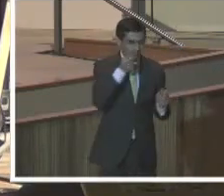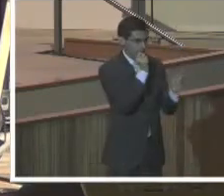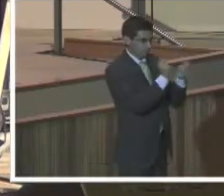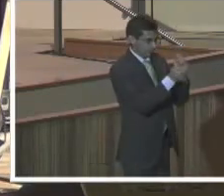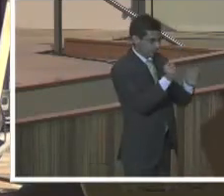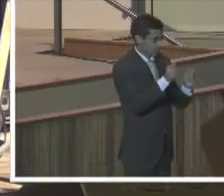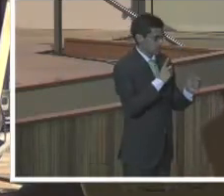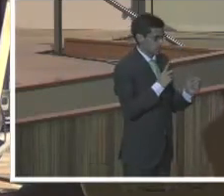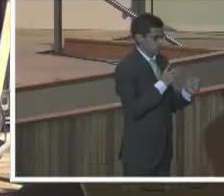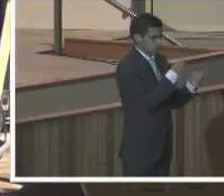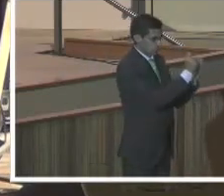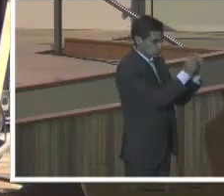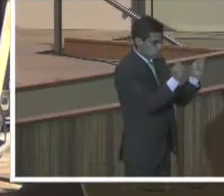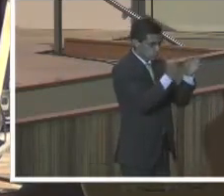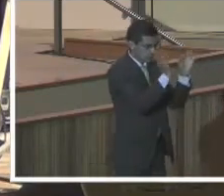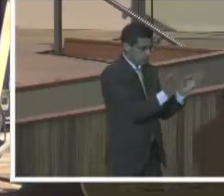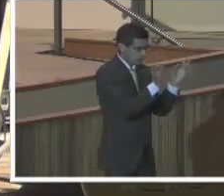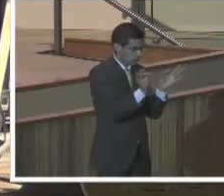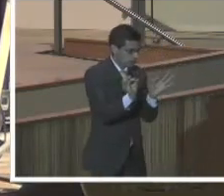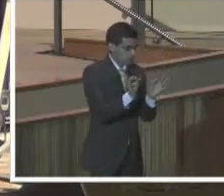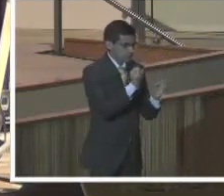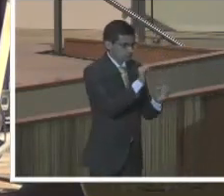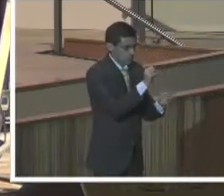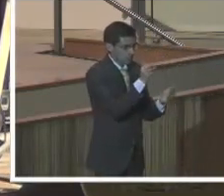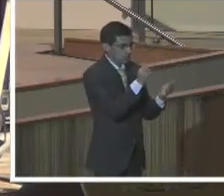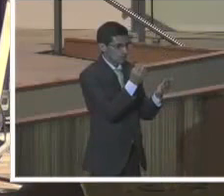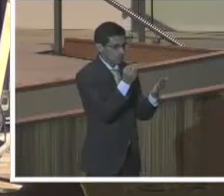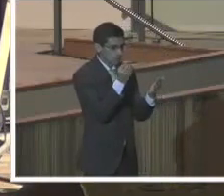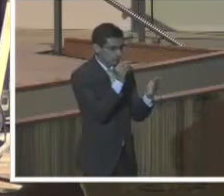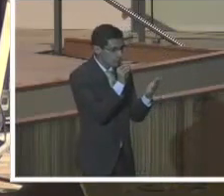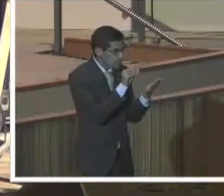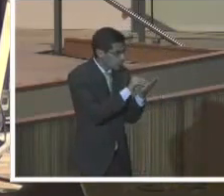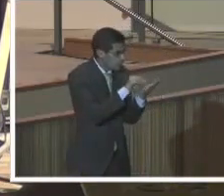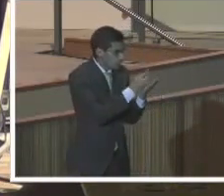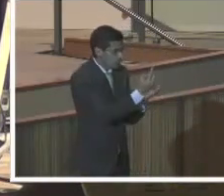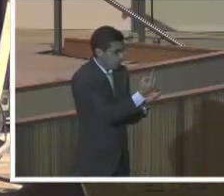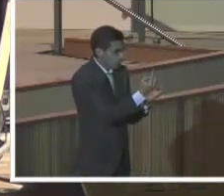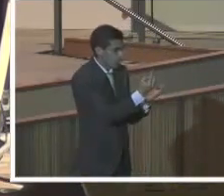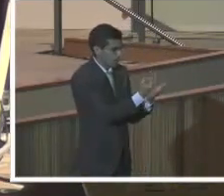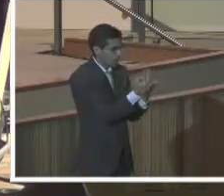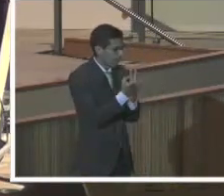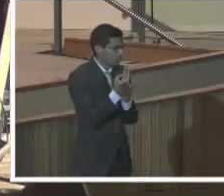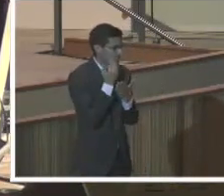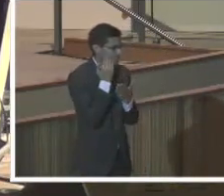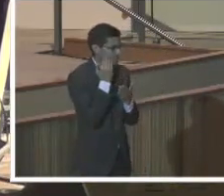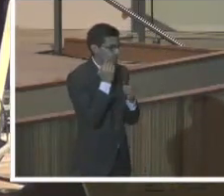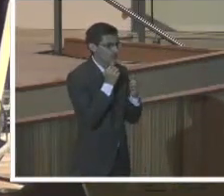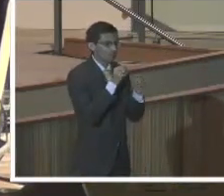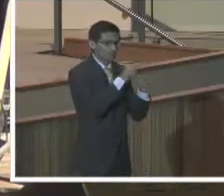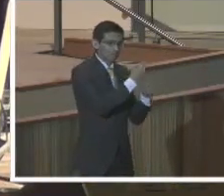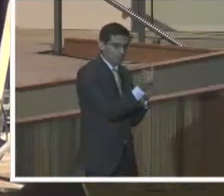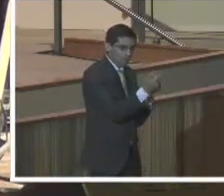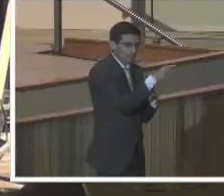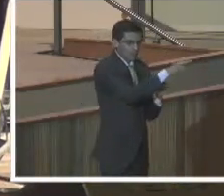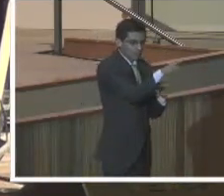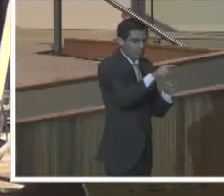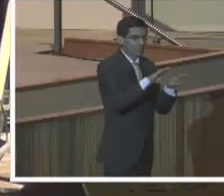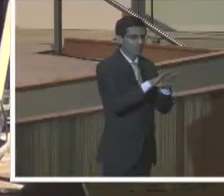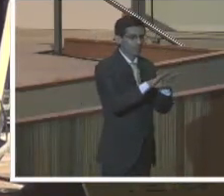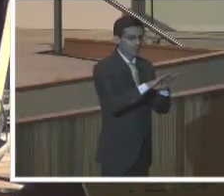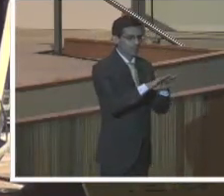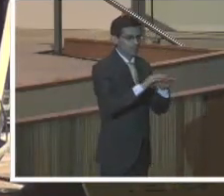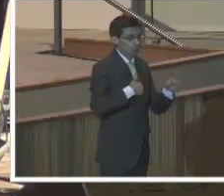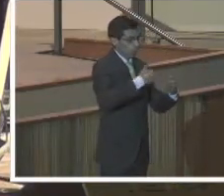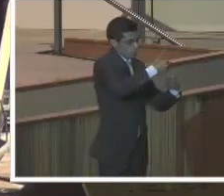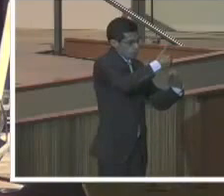É como se a gente tivesse uma parede aqui desse templo e de repente faltasse uma pedra, faltasse um tijolo e ficasse